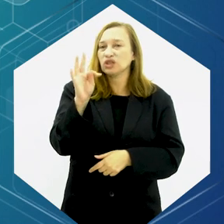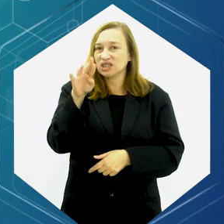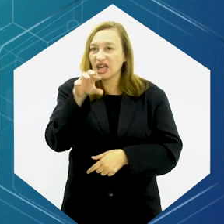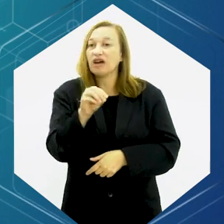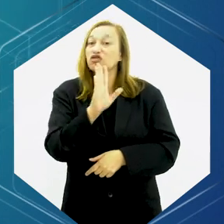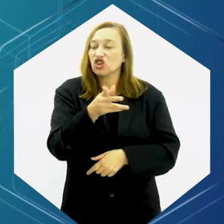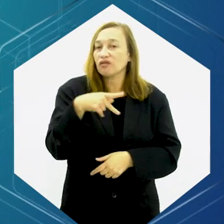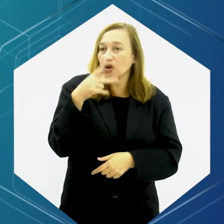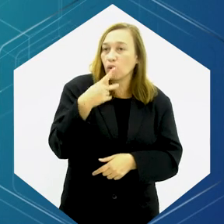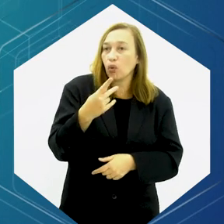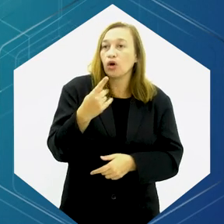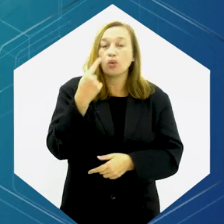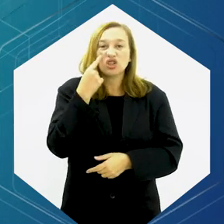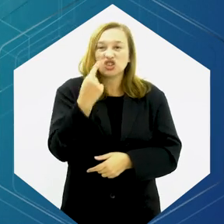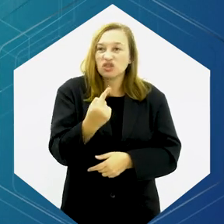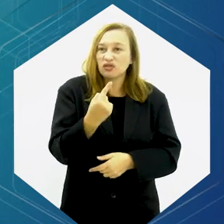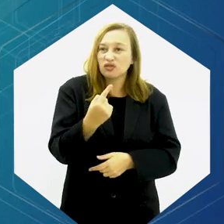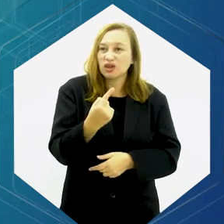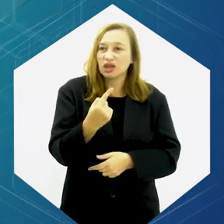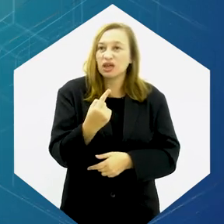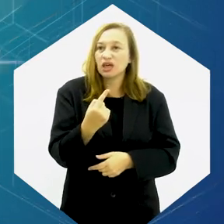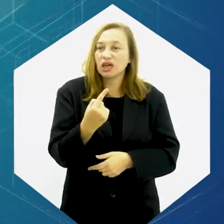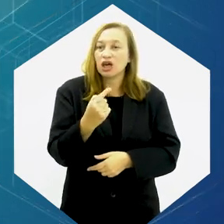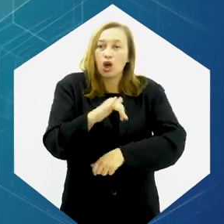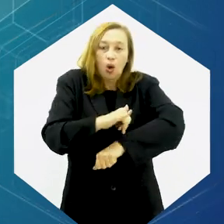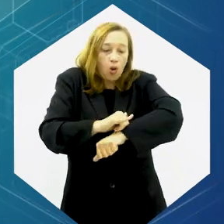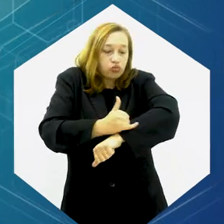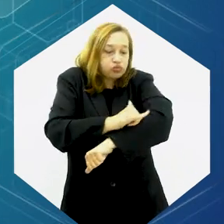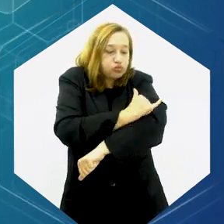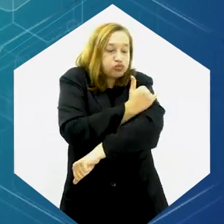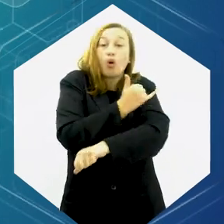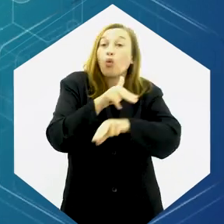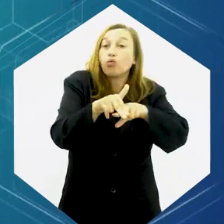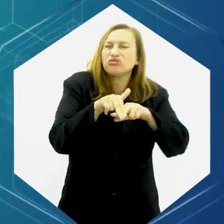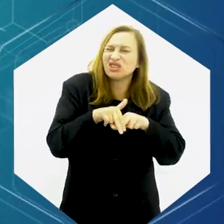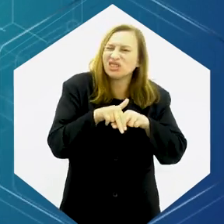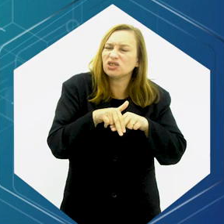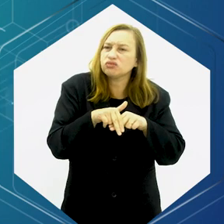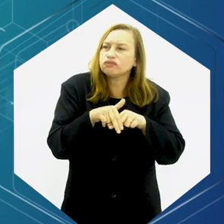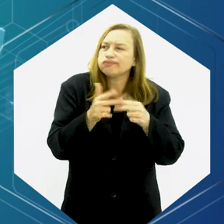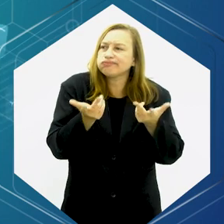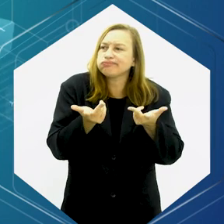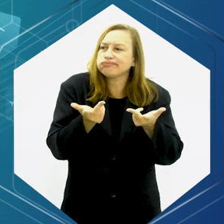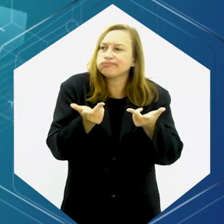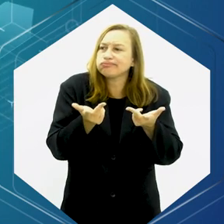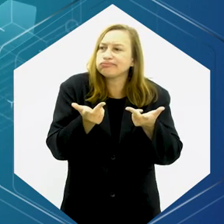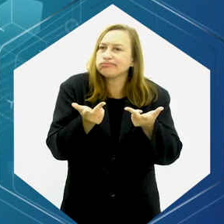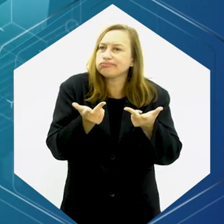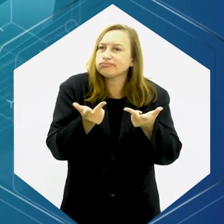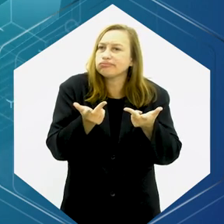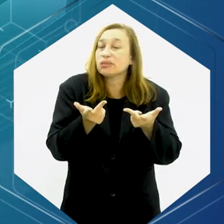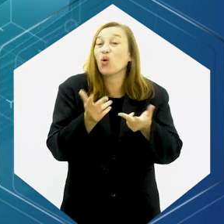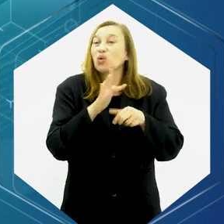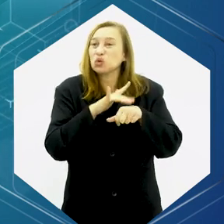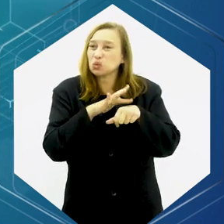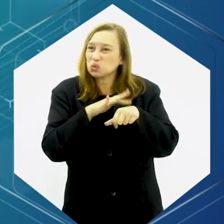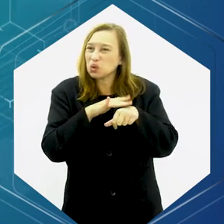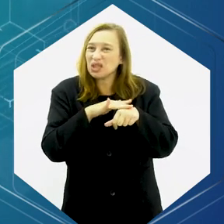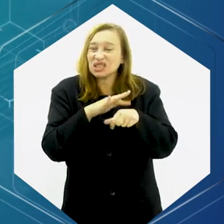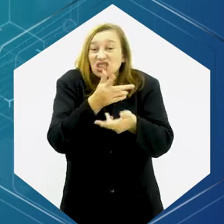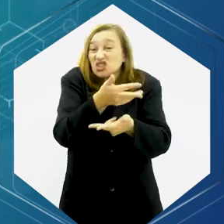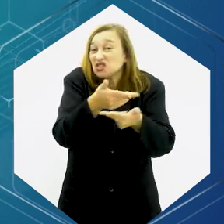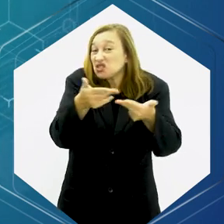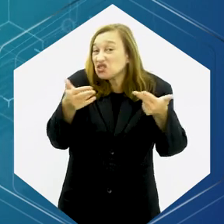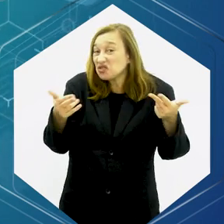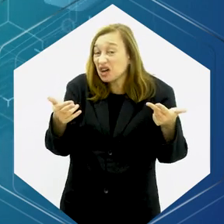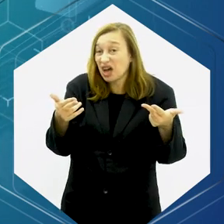Gustavo já trouxe assim quando a gente olha Eh pras causas da obesidade eh ela é ela é uma